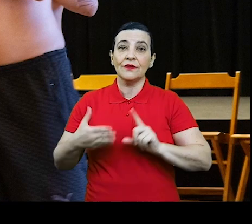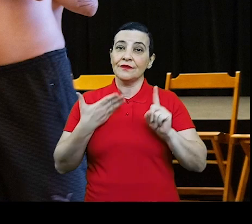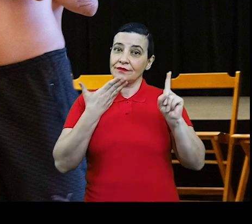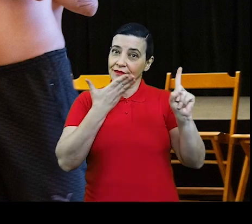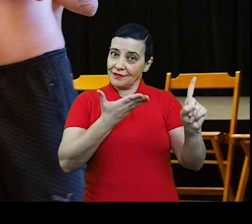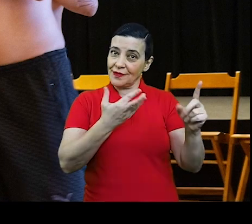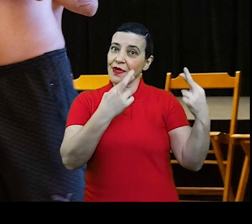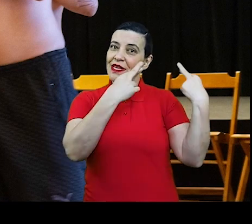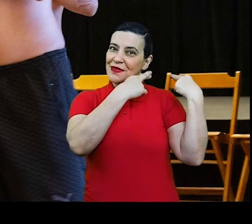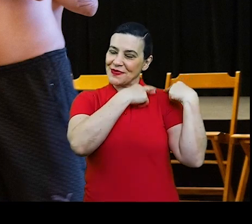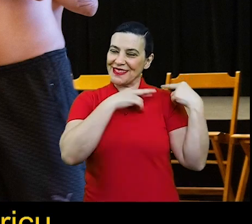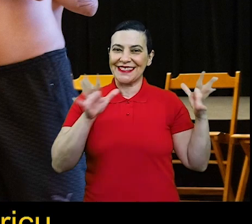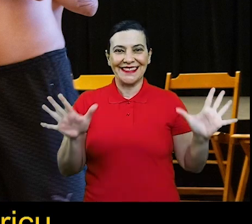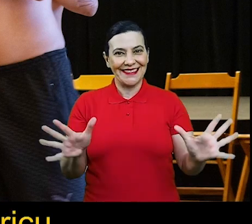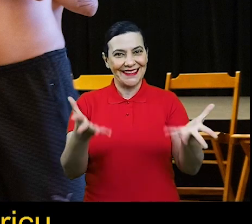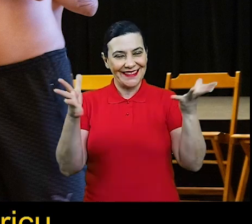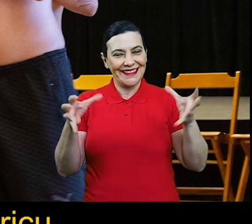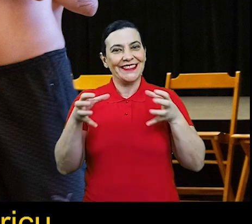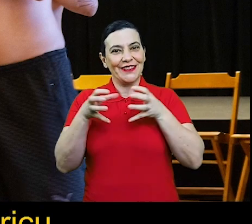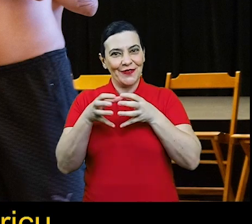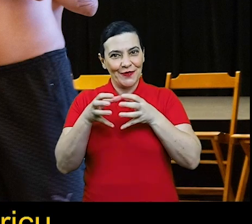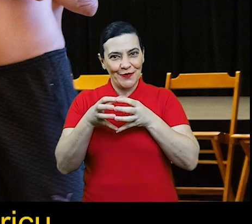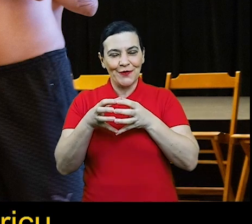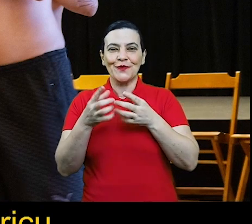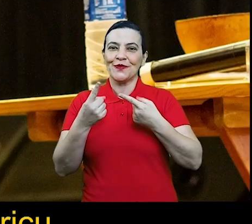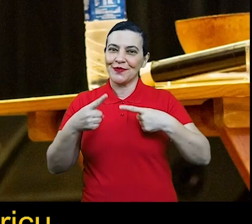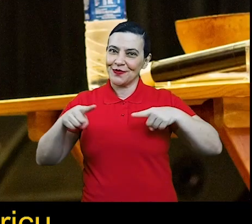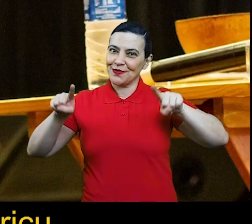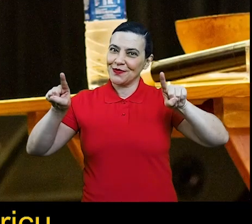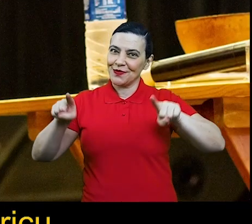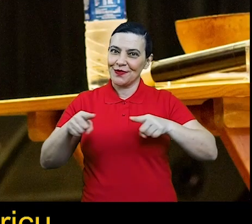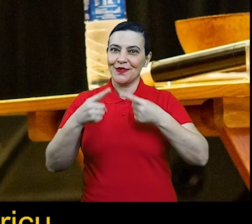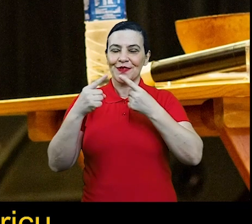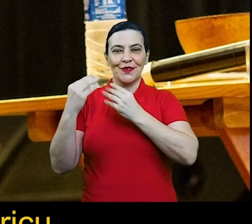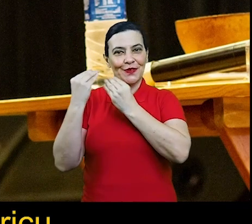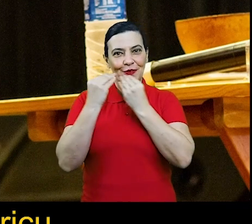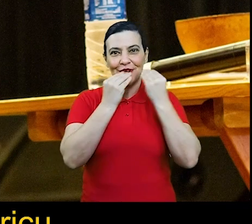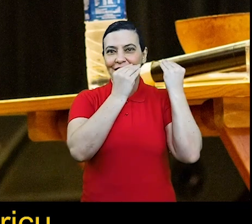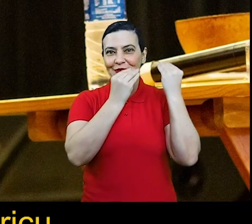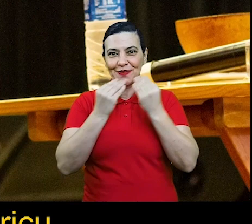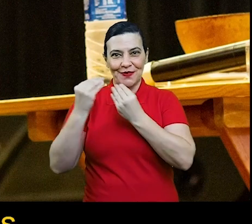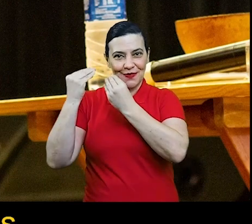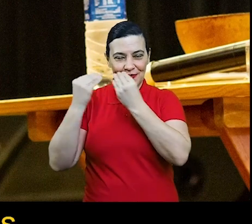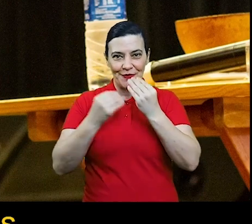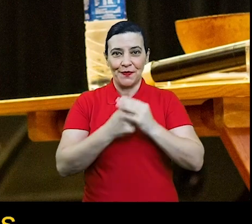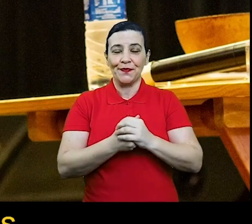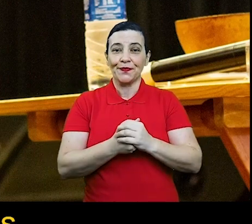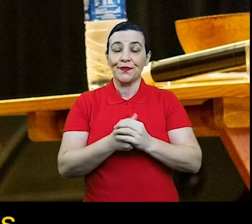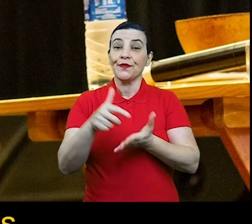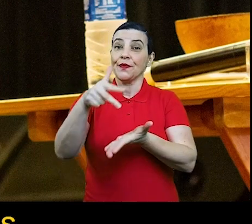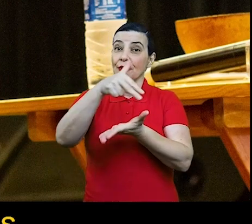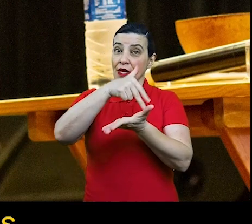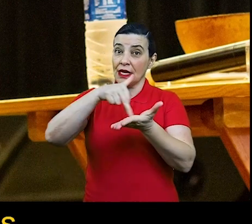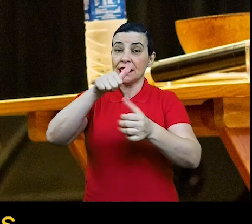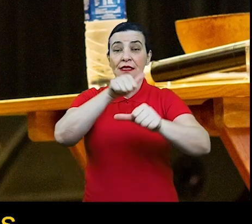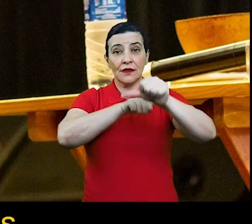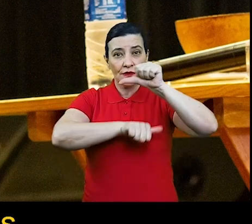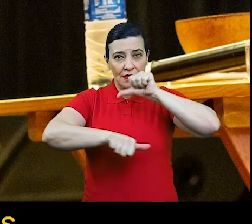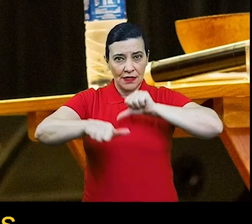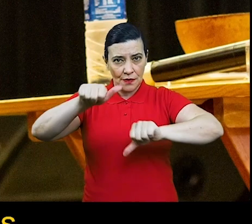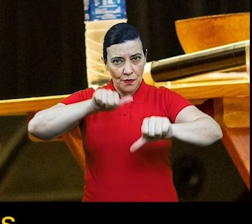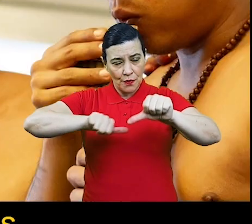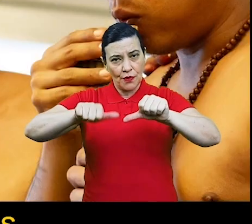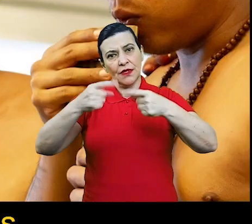outros para serem tocadores. A única coisa que muda na dança do Carriçu entre as etnias são